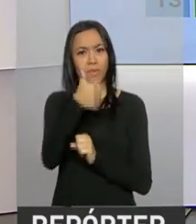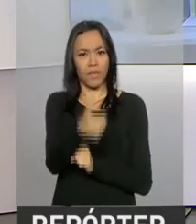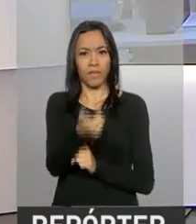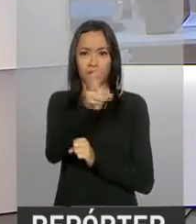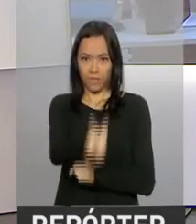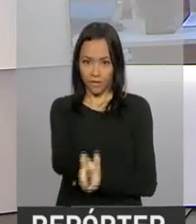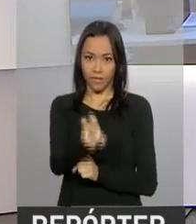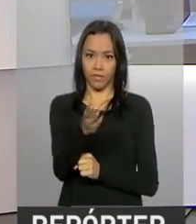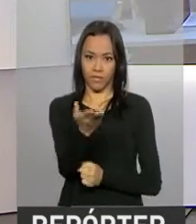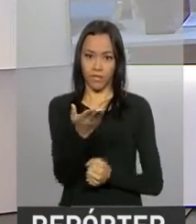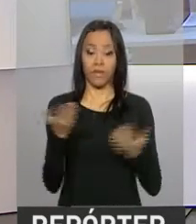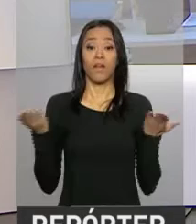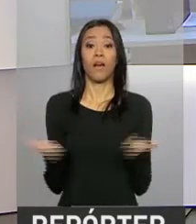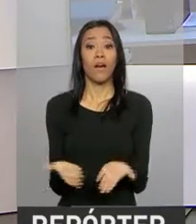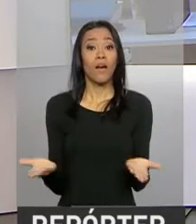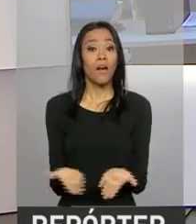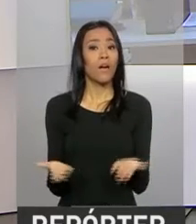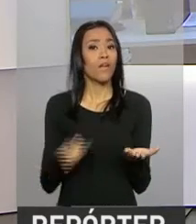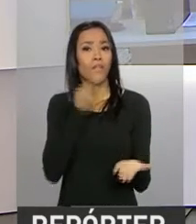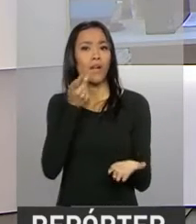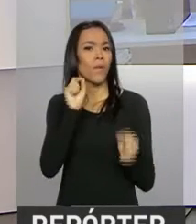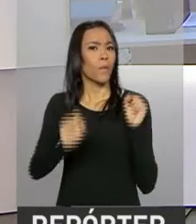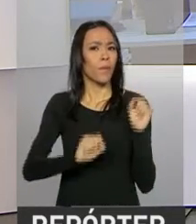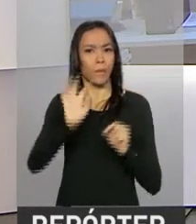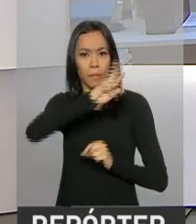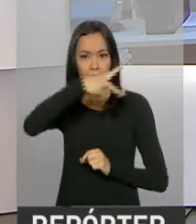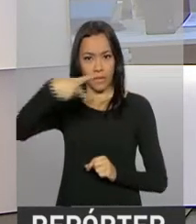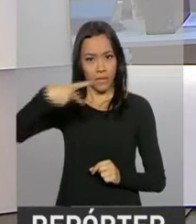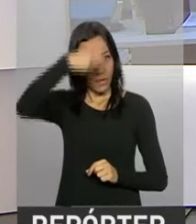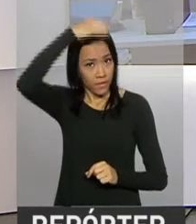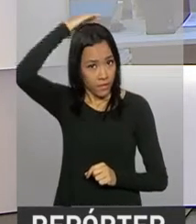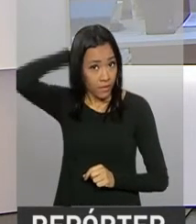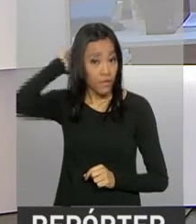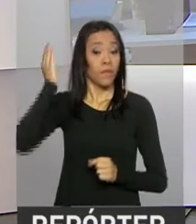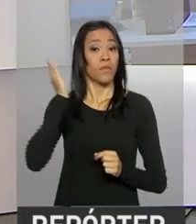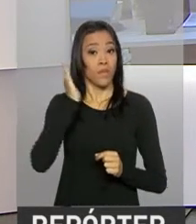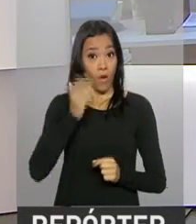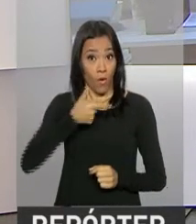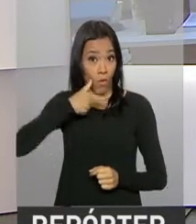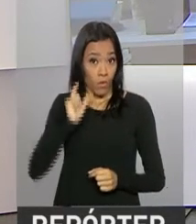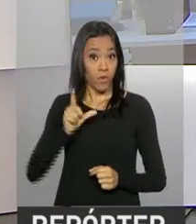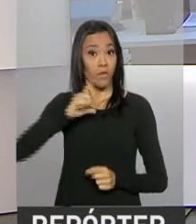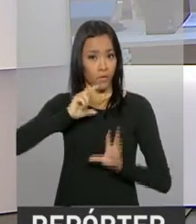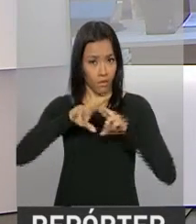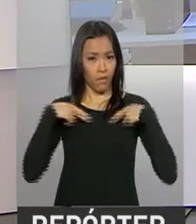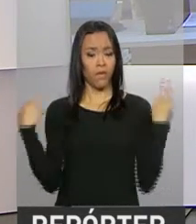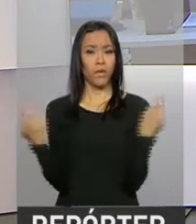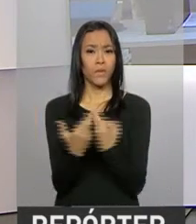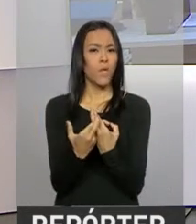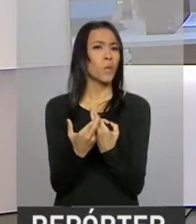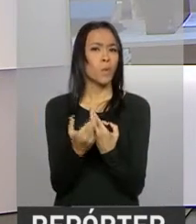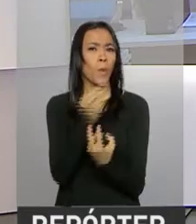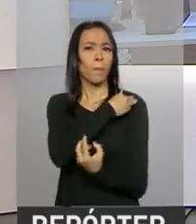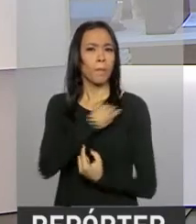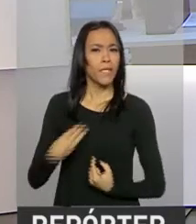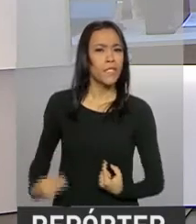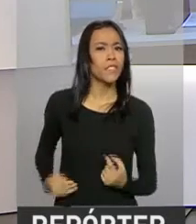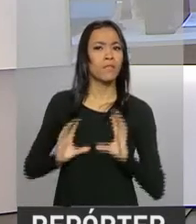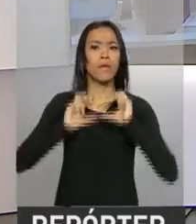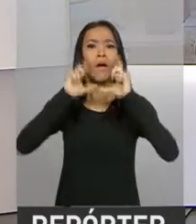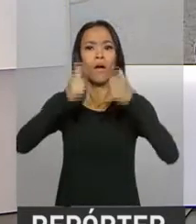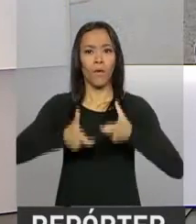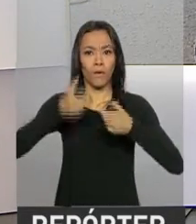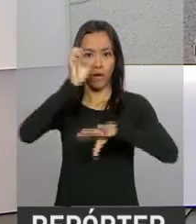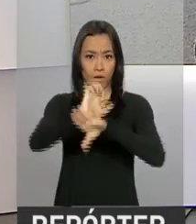total e agora vamos falar sobre o presidente em exercício michel temer que se reuniu ontem com 11 com ministros no rio de